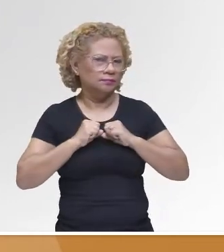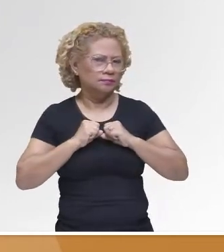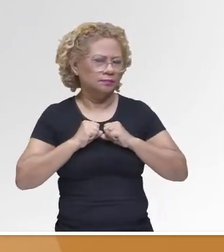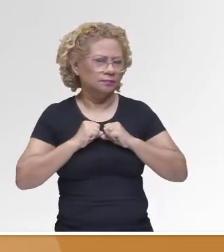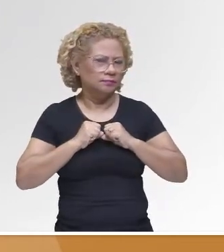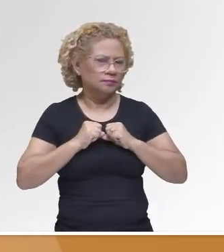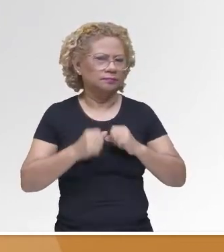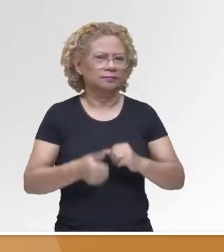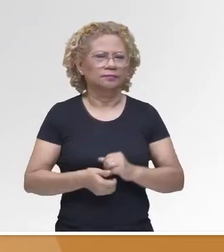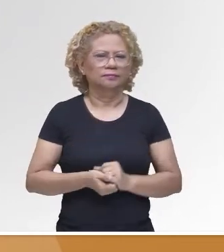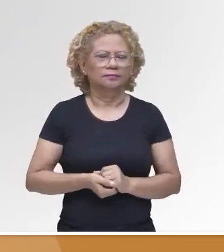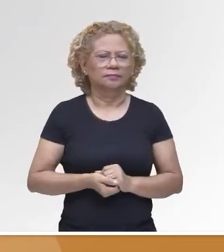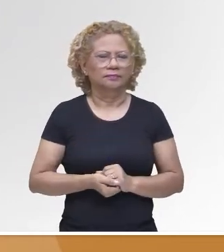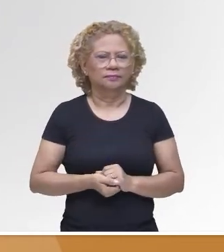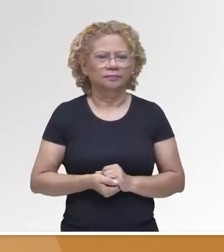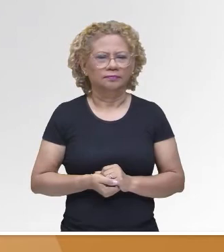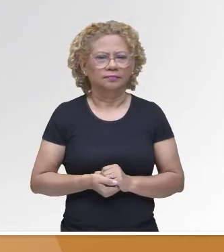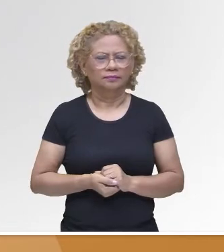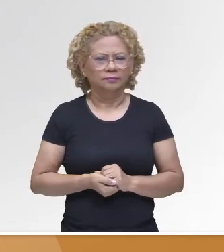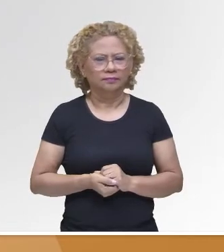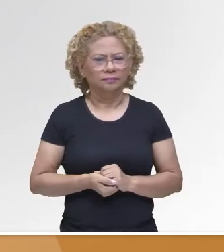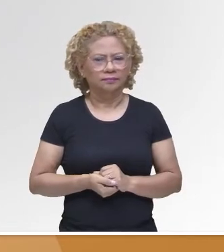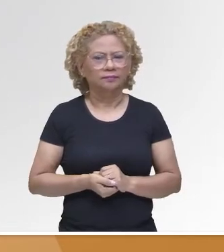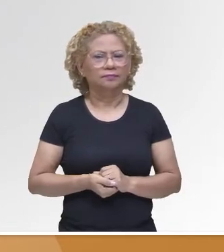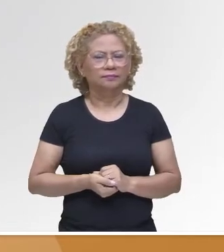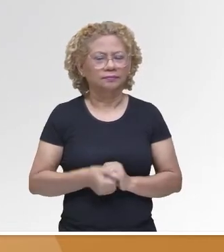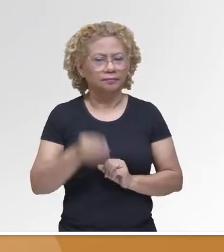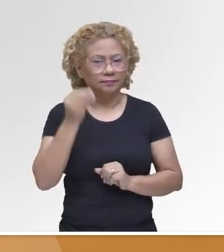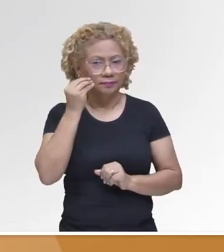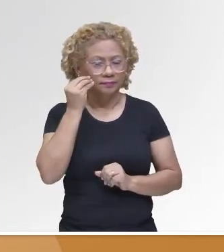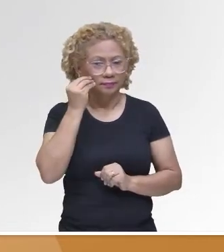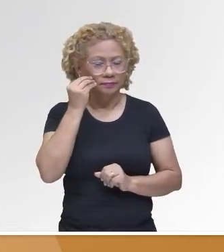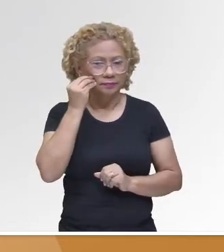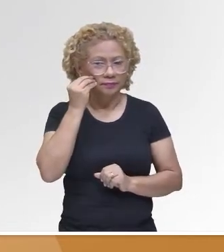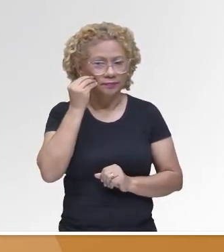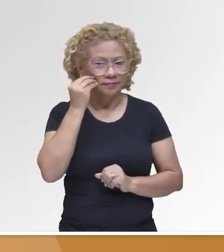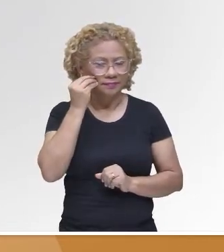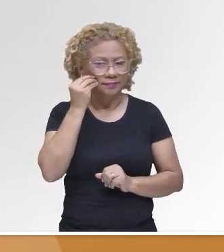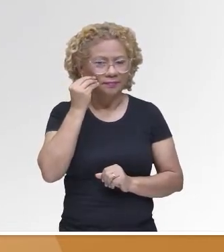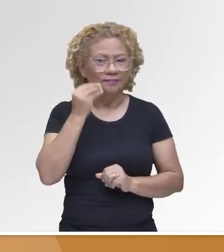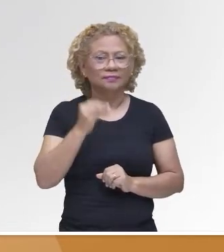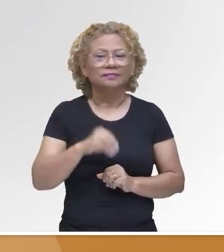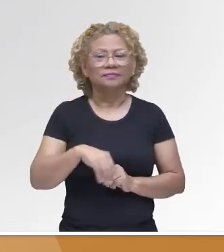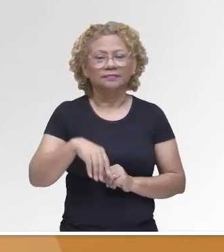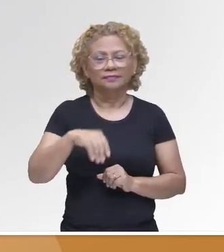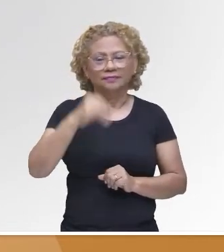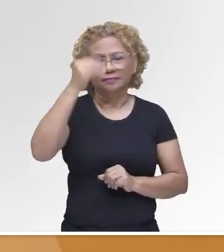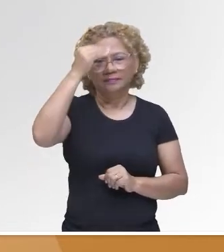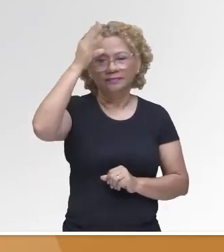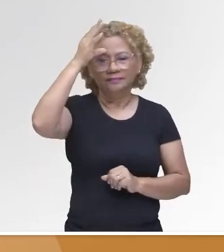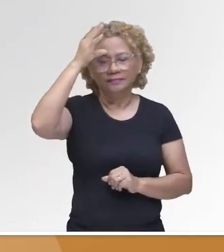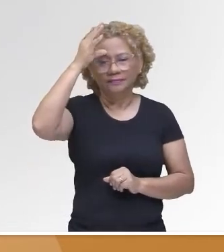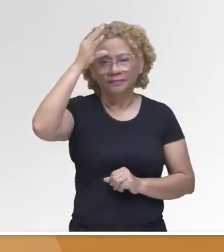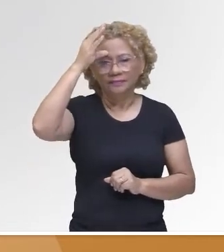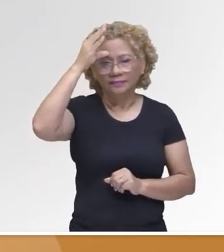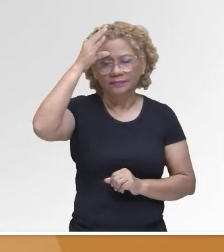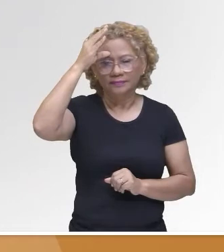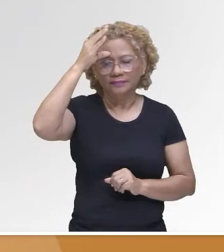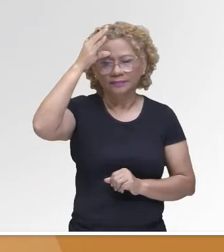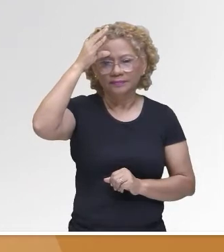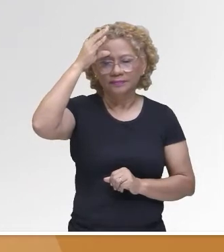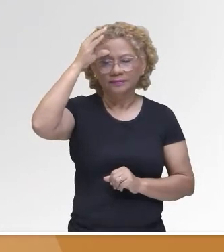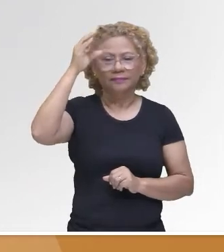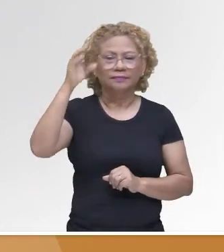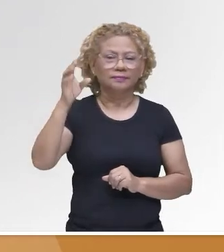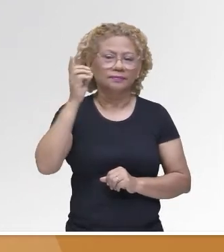científico? Vocês viram que o conhecimento do senso comum nós obtemos na nossa convivência, né? No dia a dia. Nós vamos aprendendo a fazer